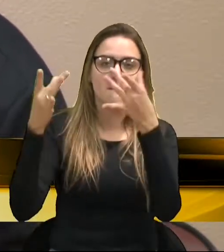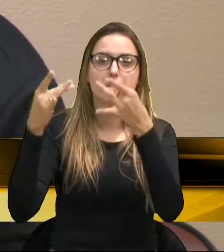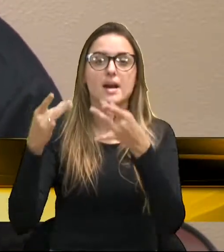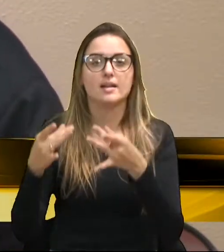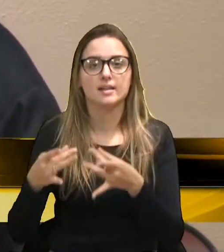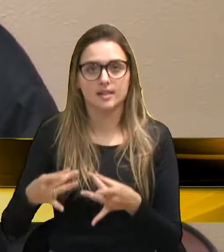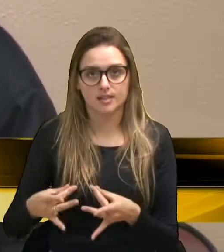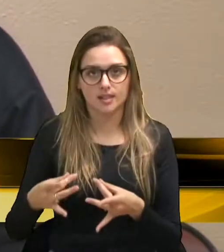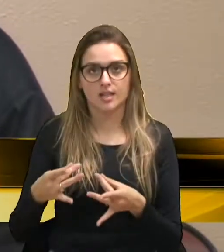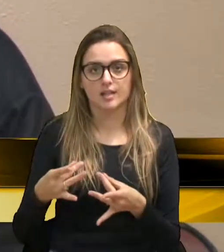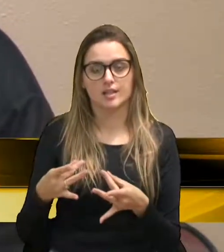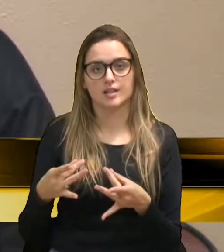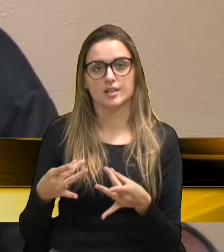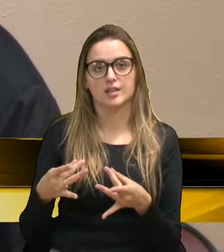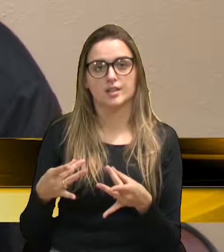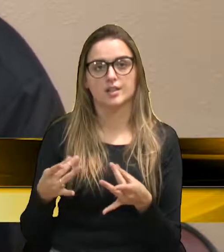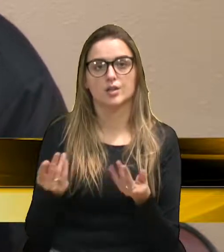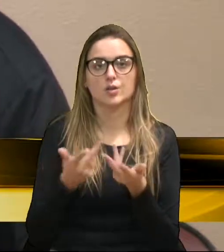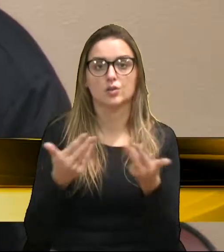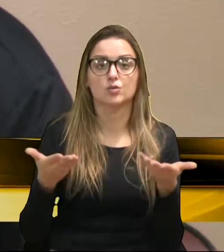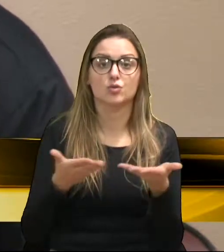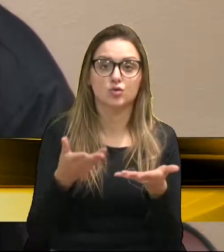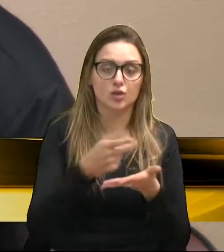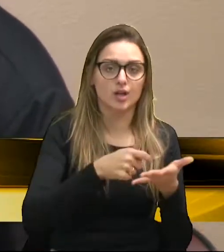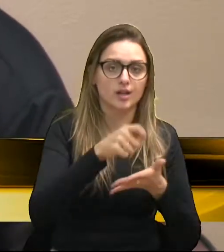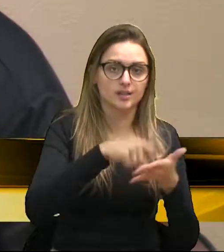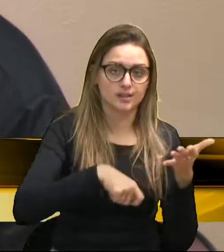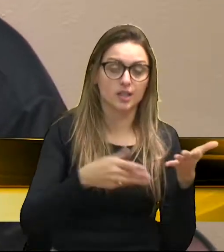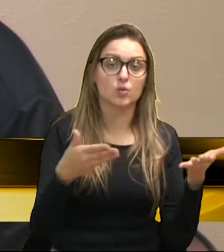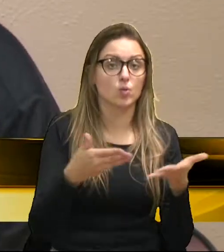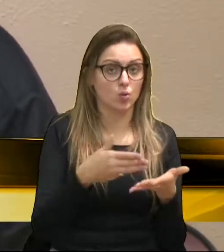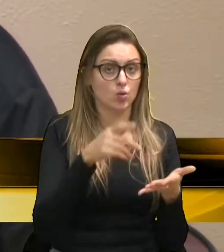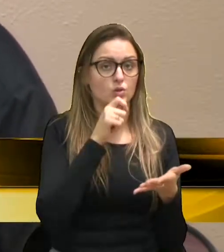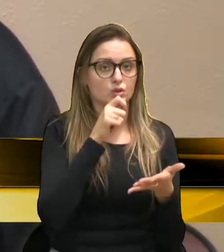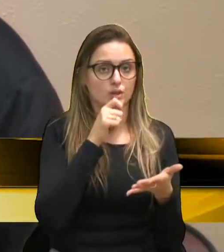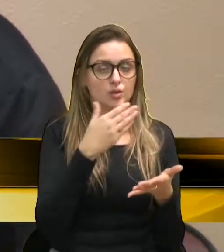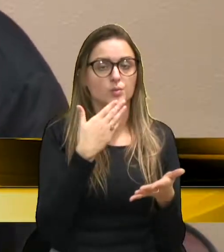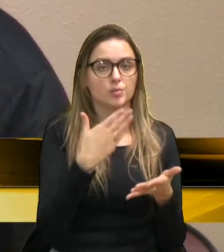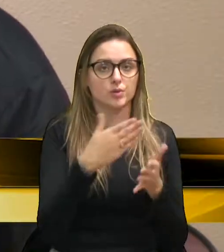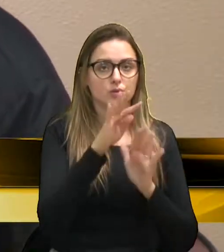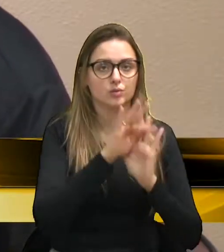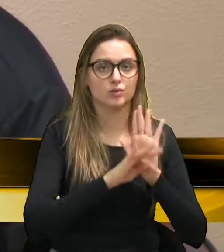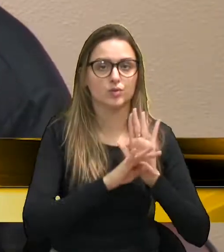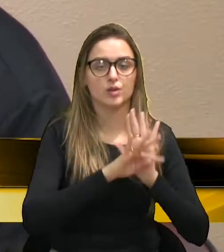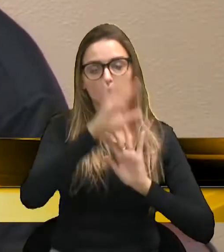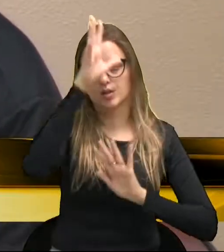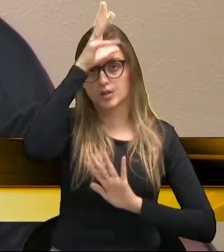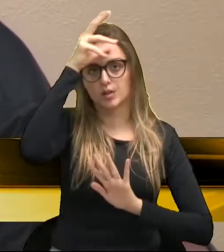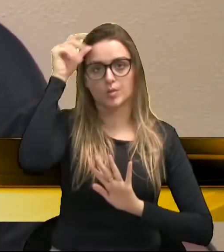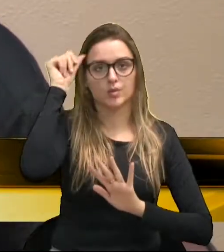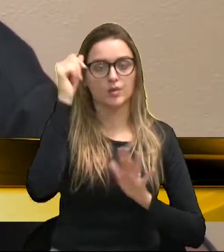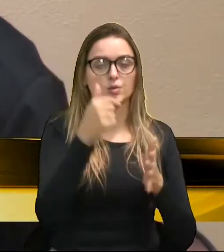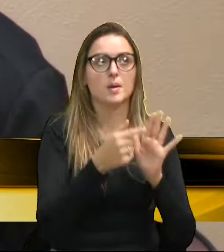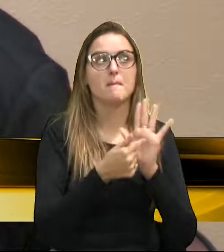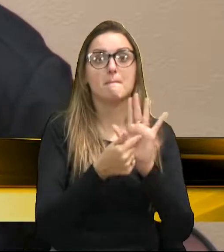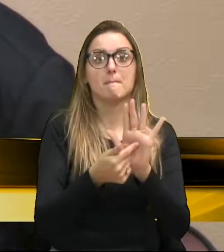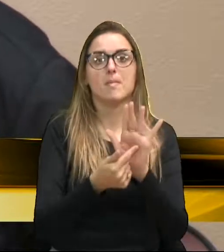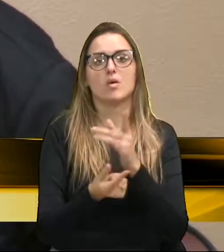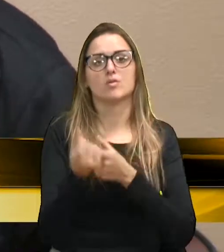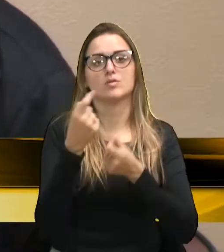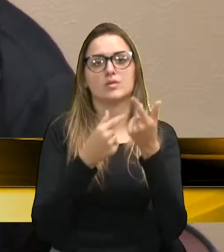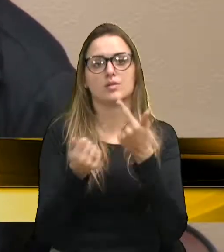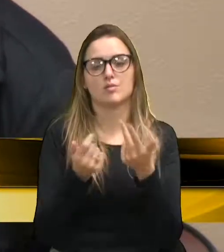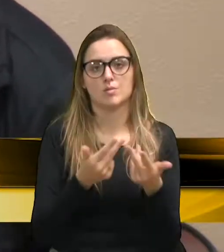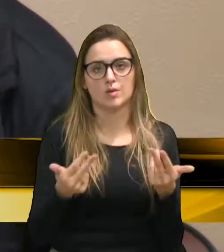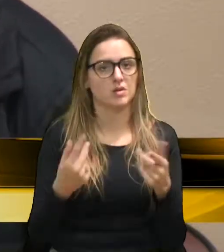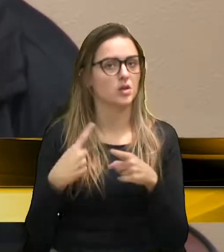Esse pedido foi protocolado, acho que hoje ainda, que o Executivo nos aponte alguma coisa. Porque